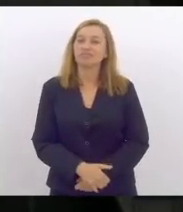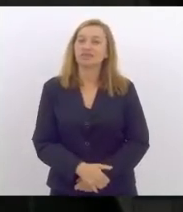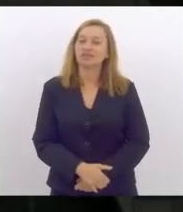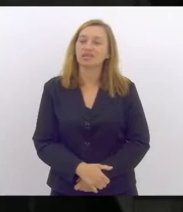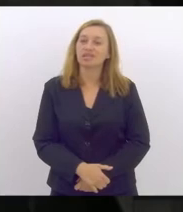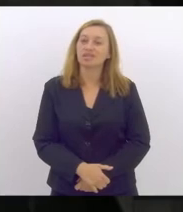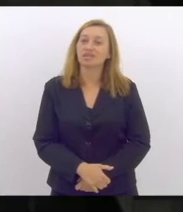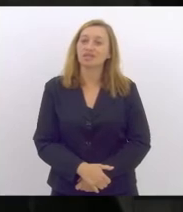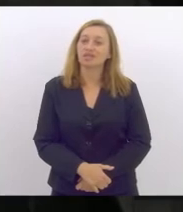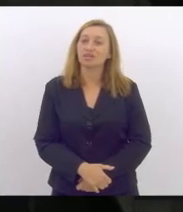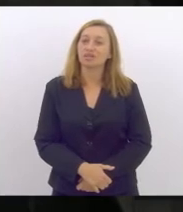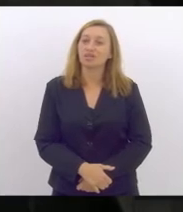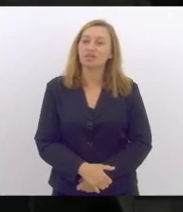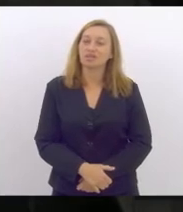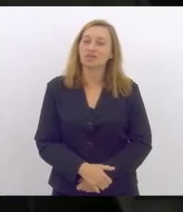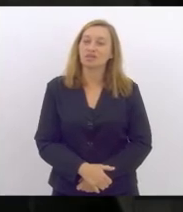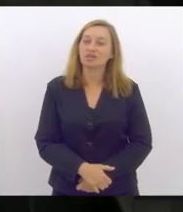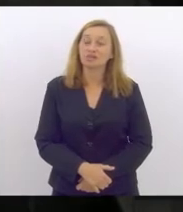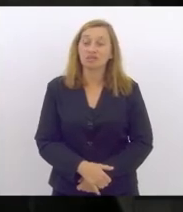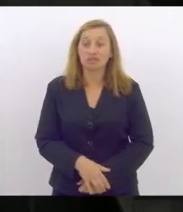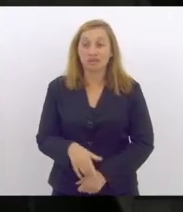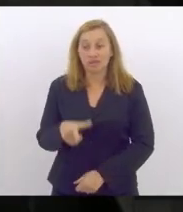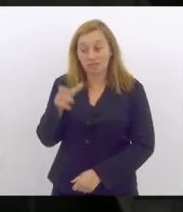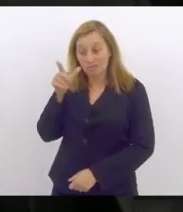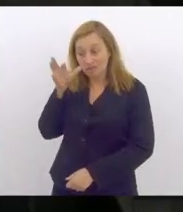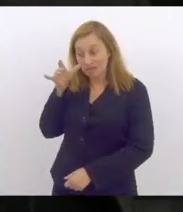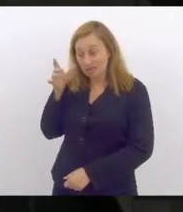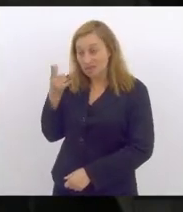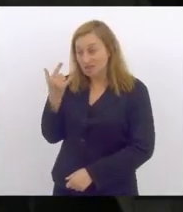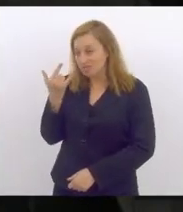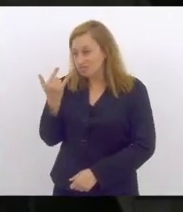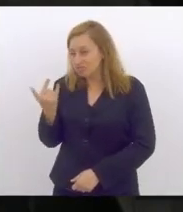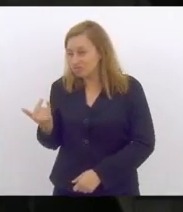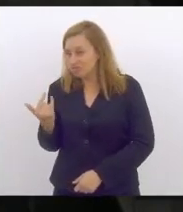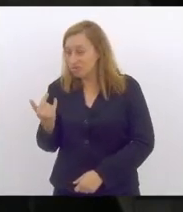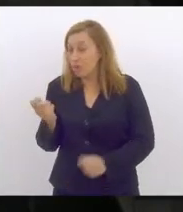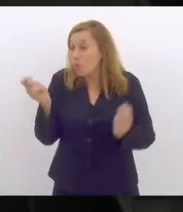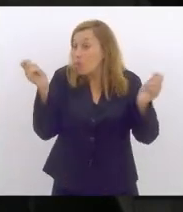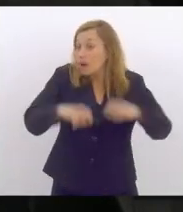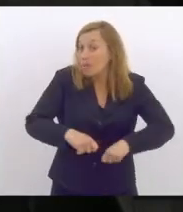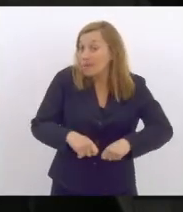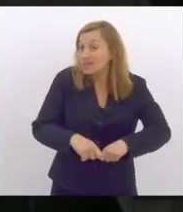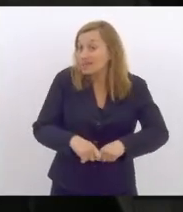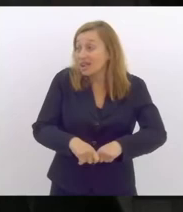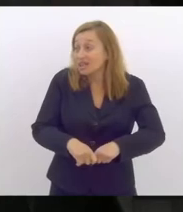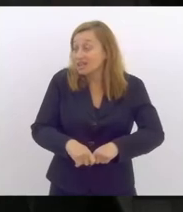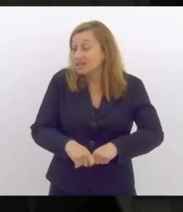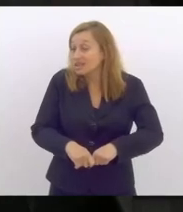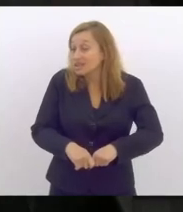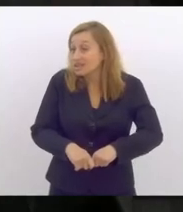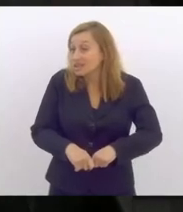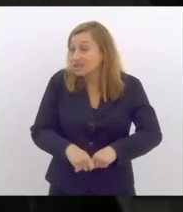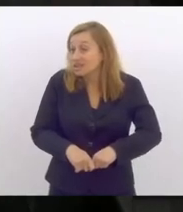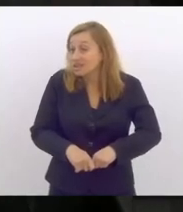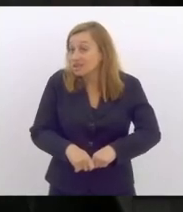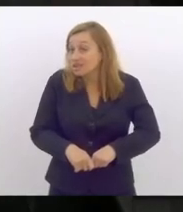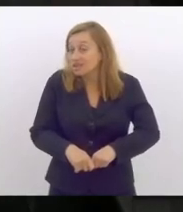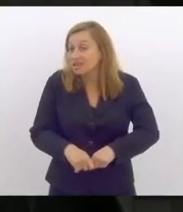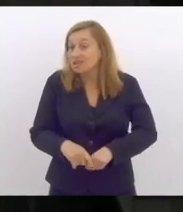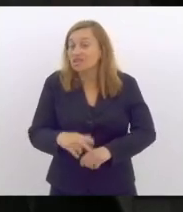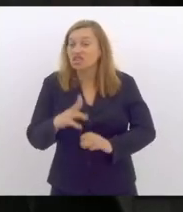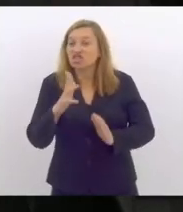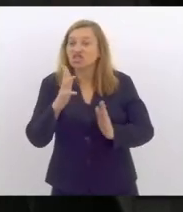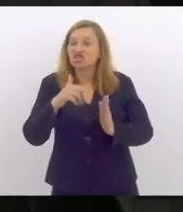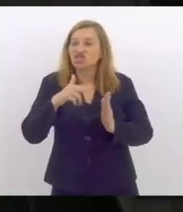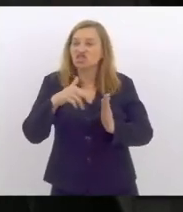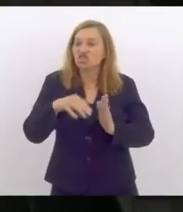era objeto de cobiça e corte pela capacidade de extrair tinta,